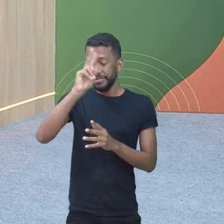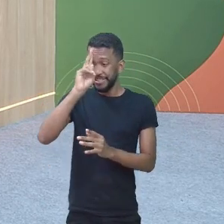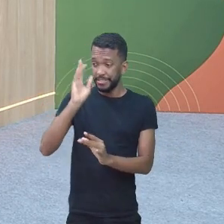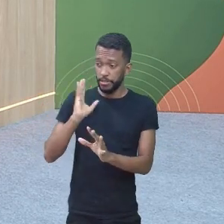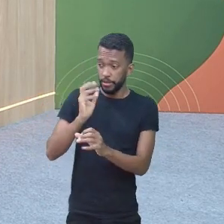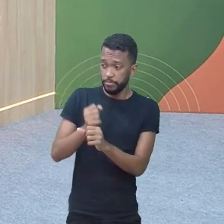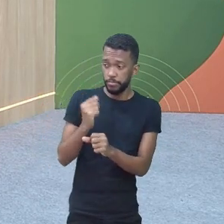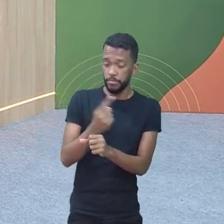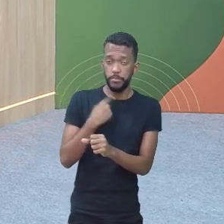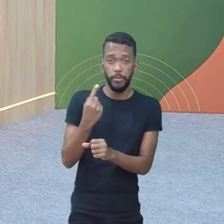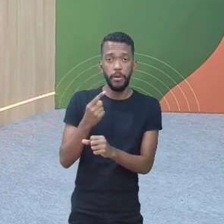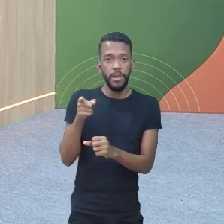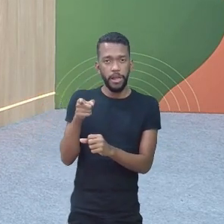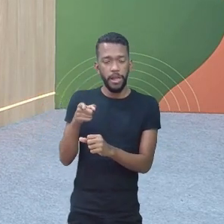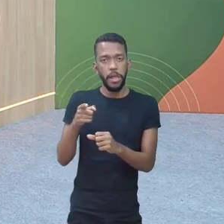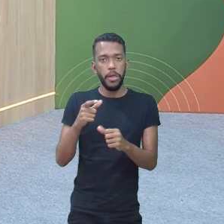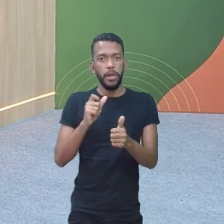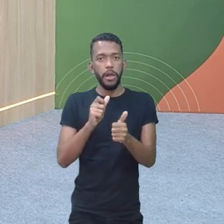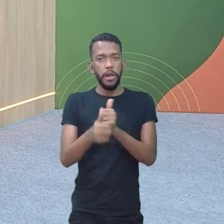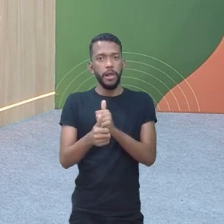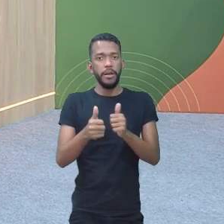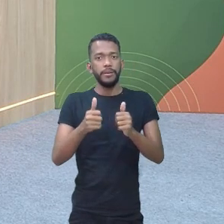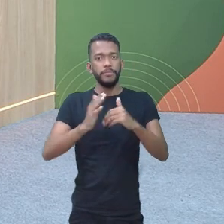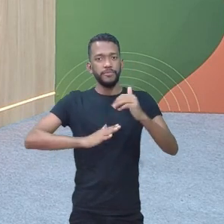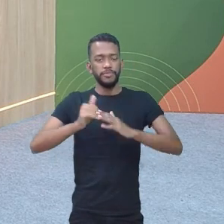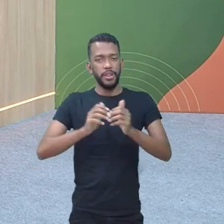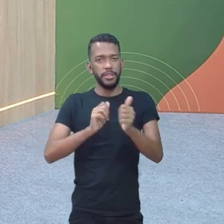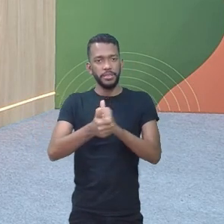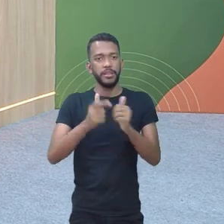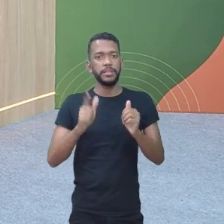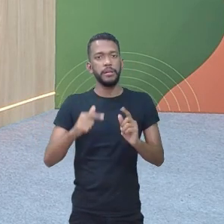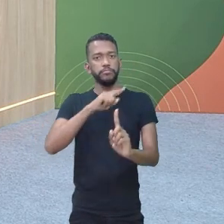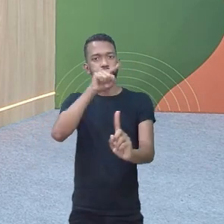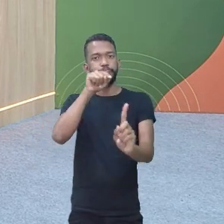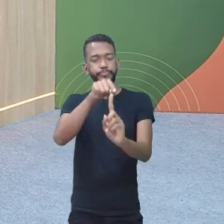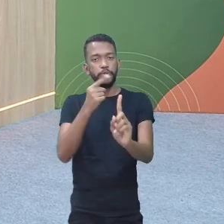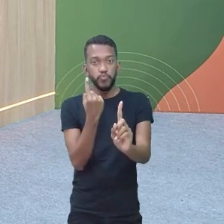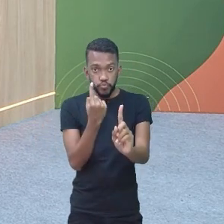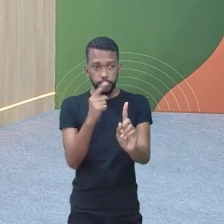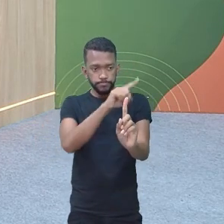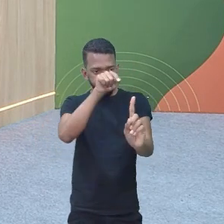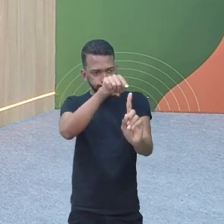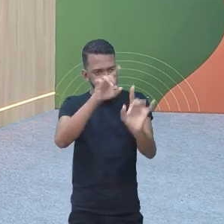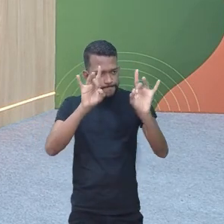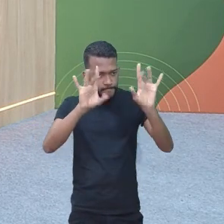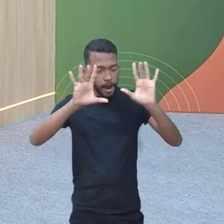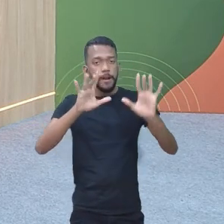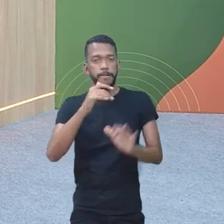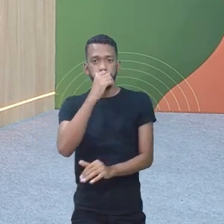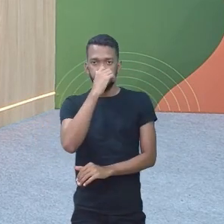atletas eles se uniam em prol de um único objetivo, e aí naquela época